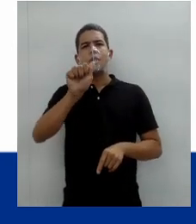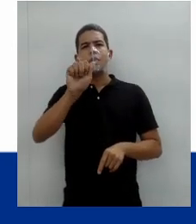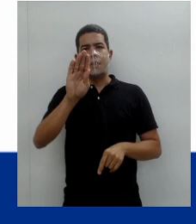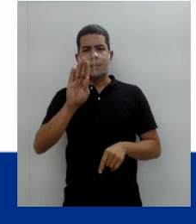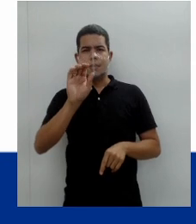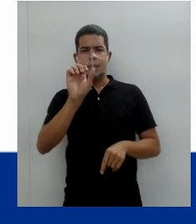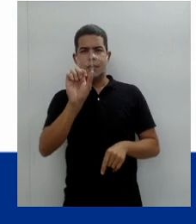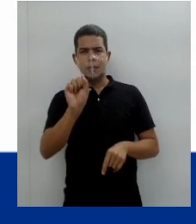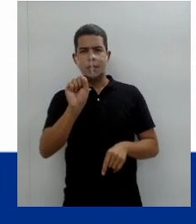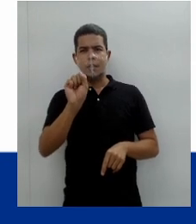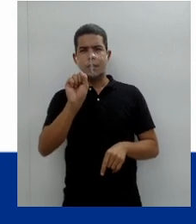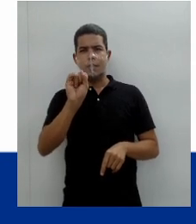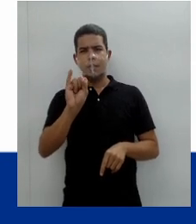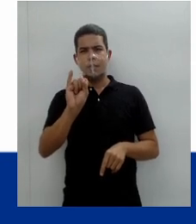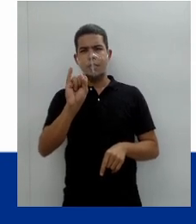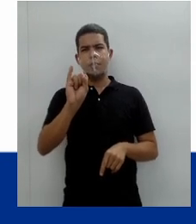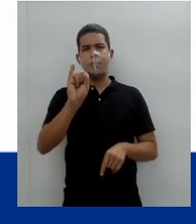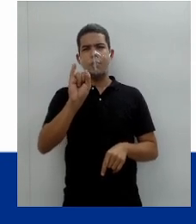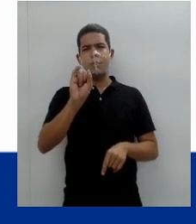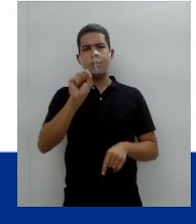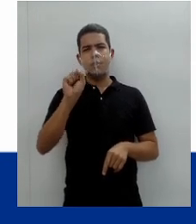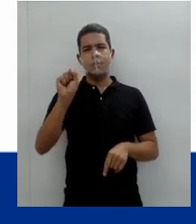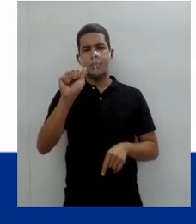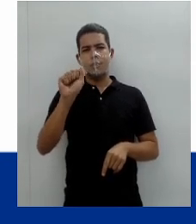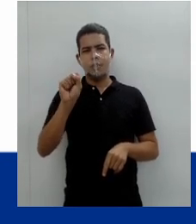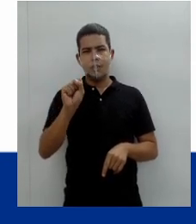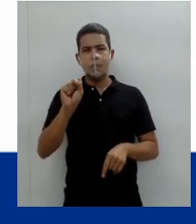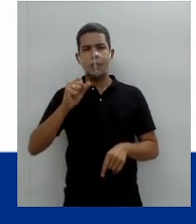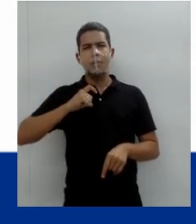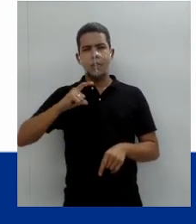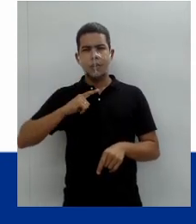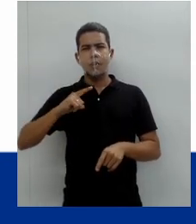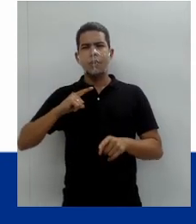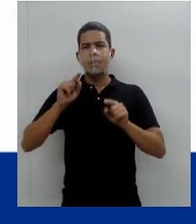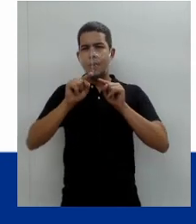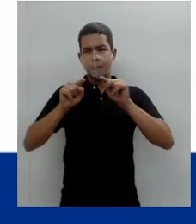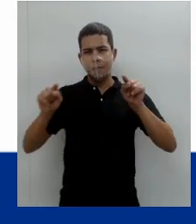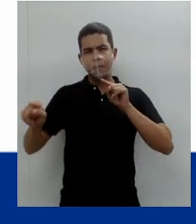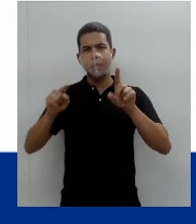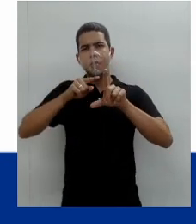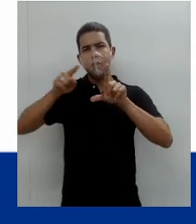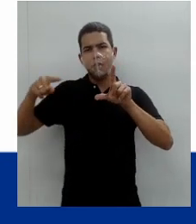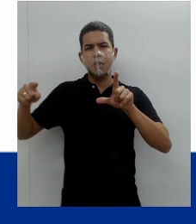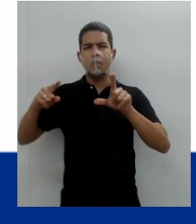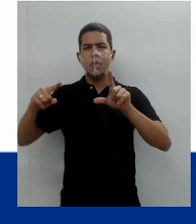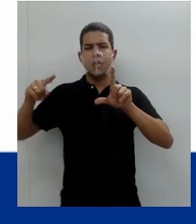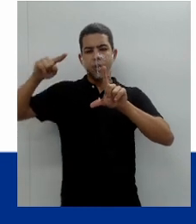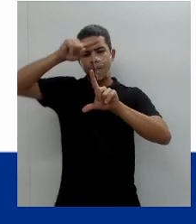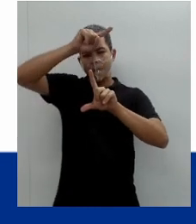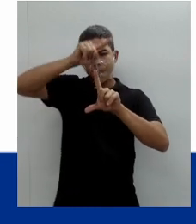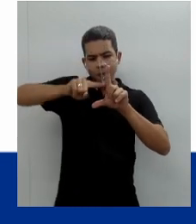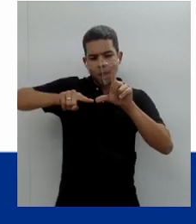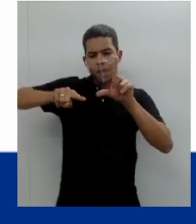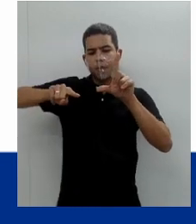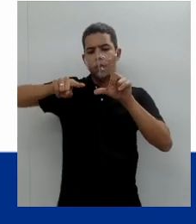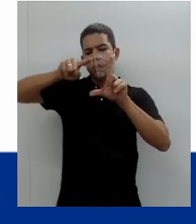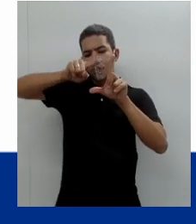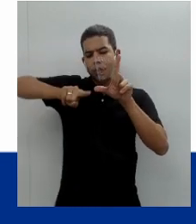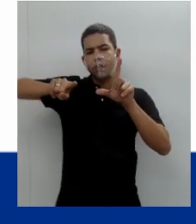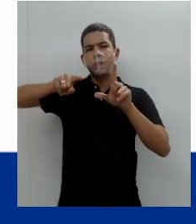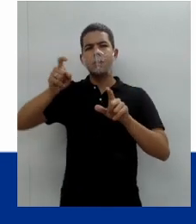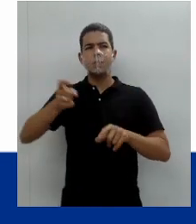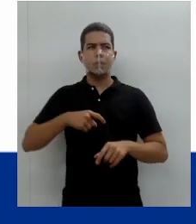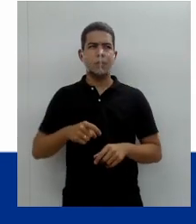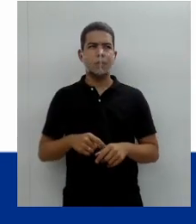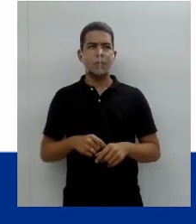pontos em que o gráfico dessa função intersecta o eixo x. Galera, eu queria trazer para vocês aqui